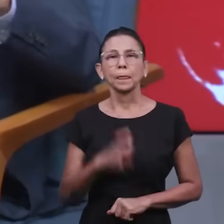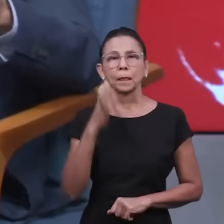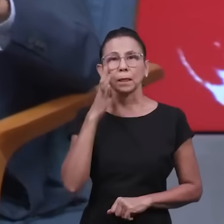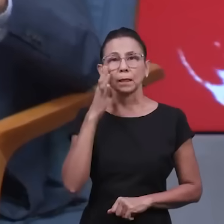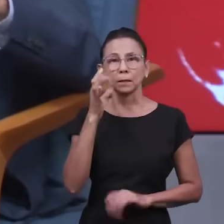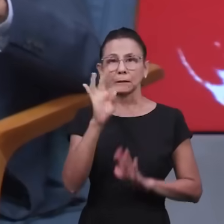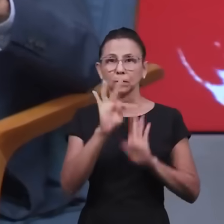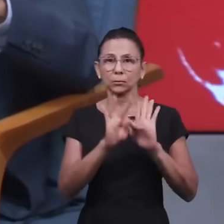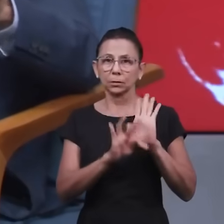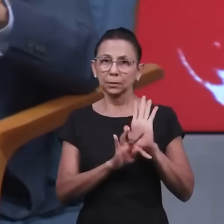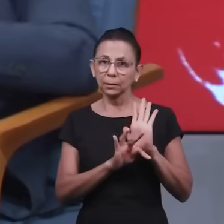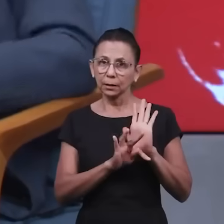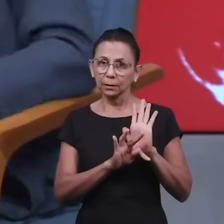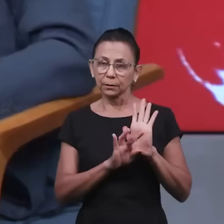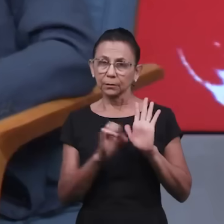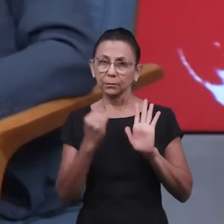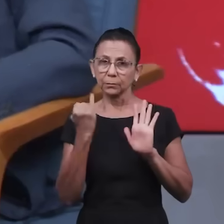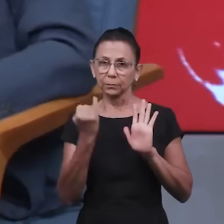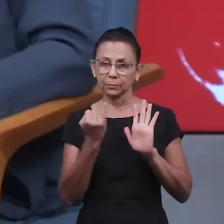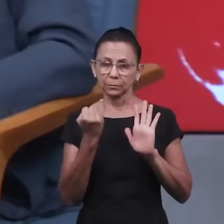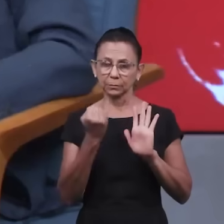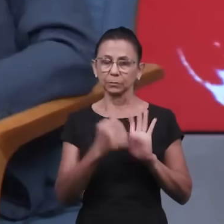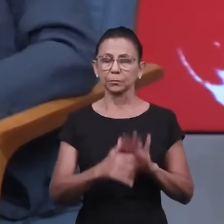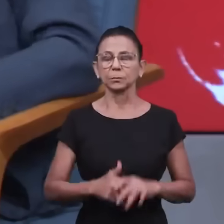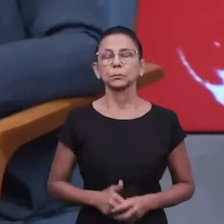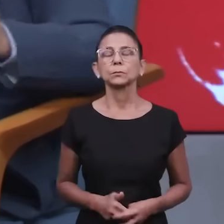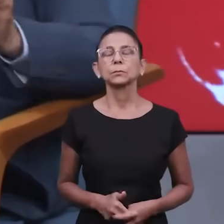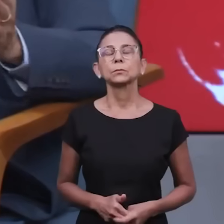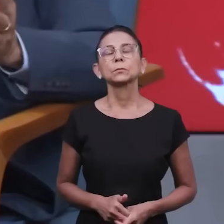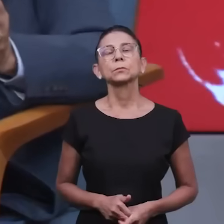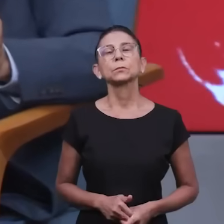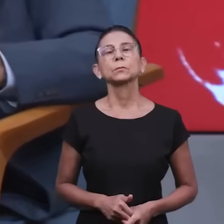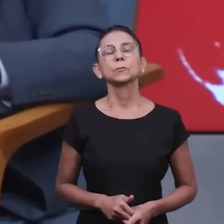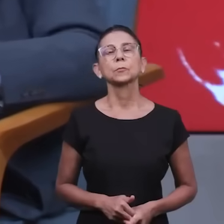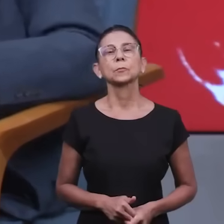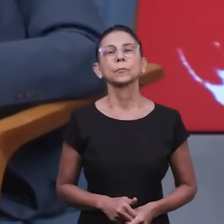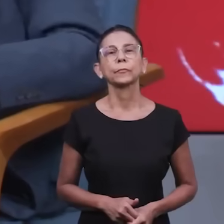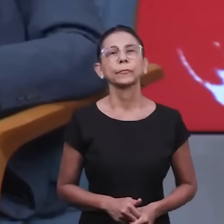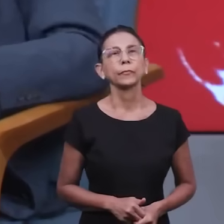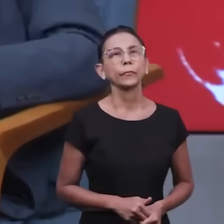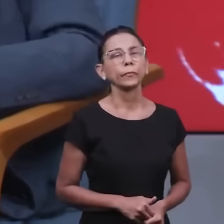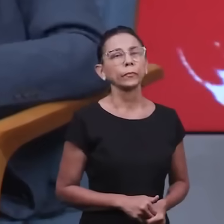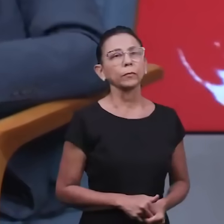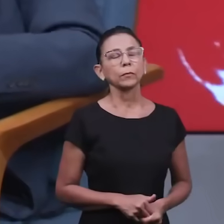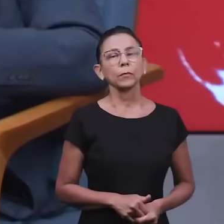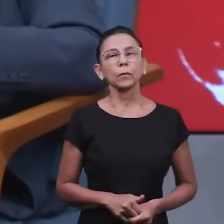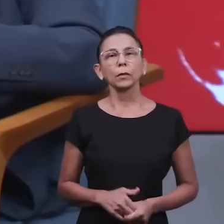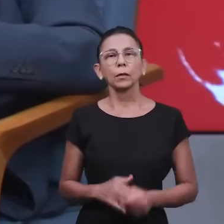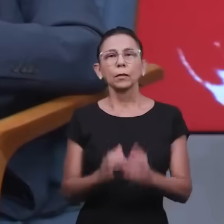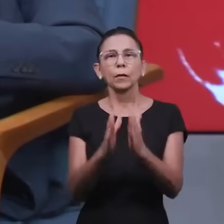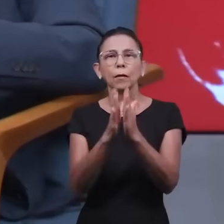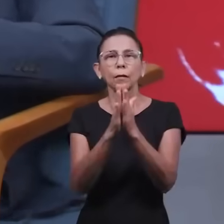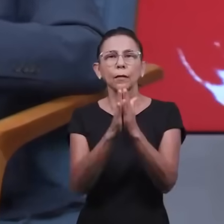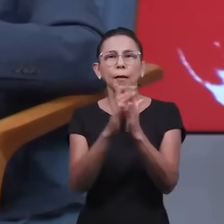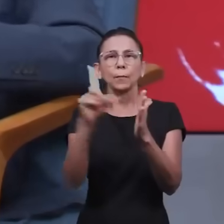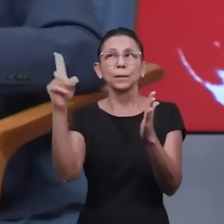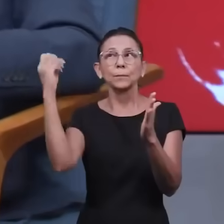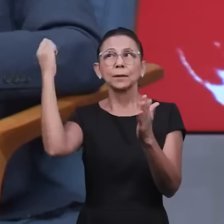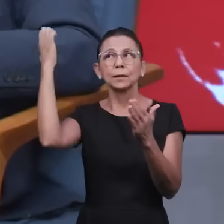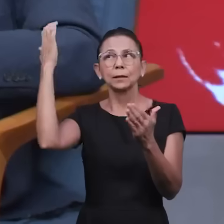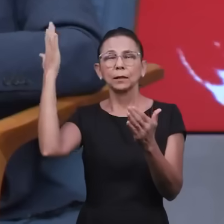texto é um texto para ser meditado. Quando nós falamos de a palavra além da